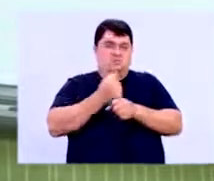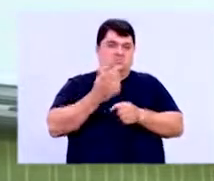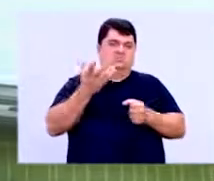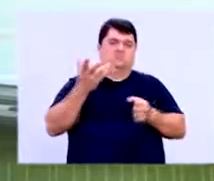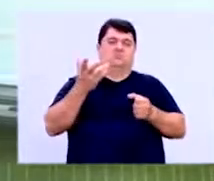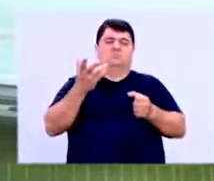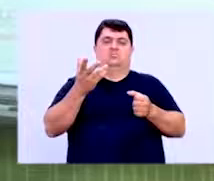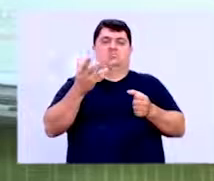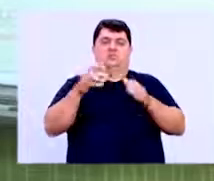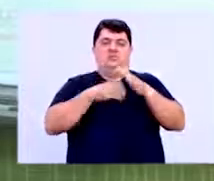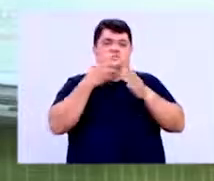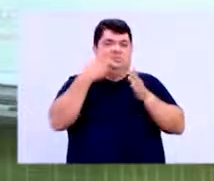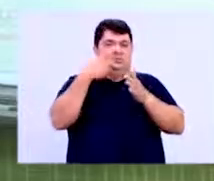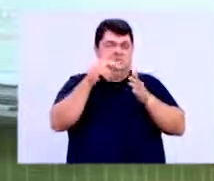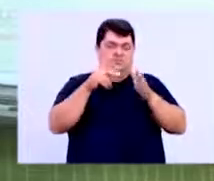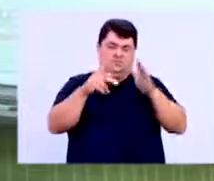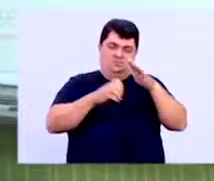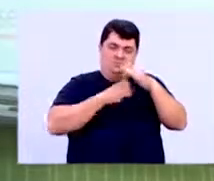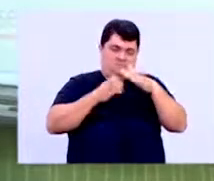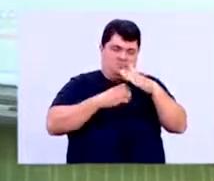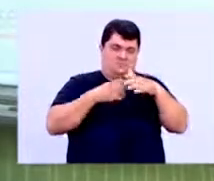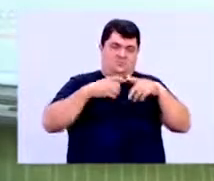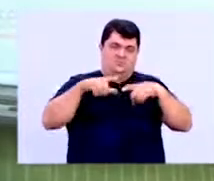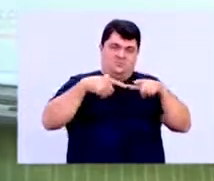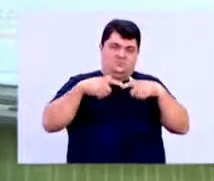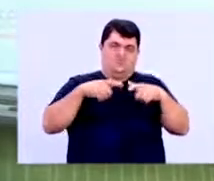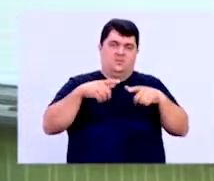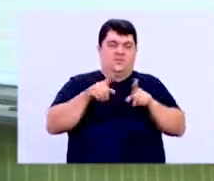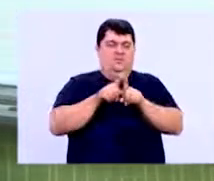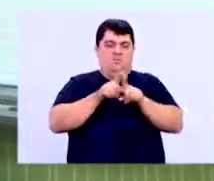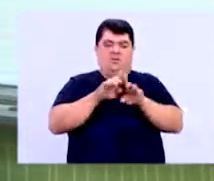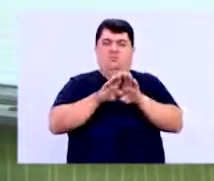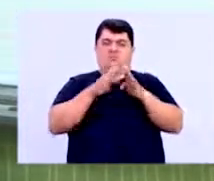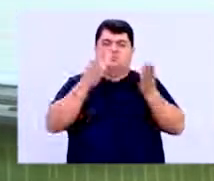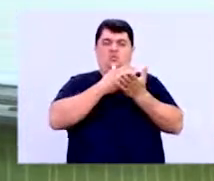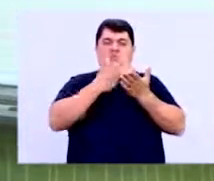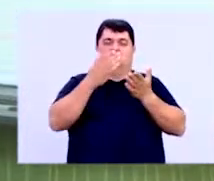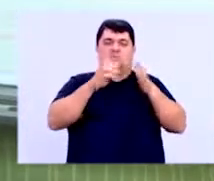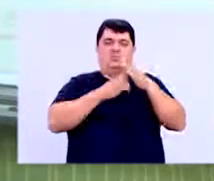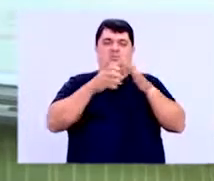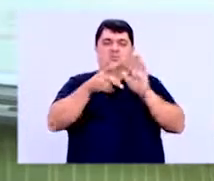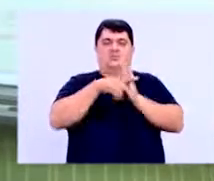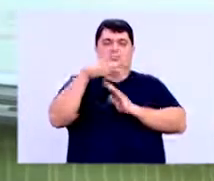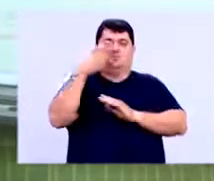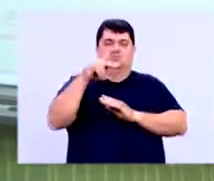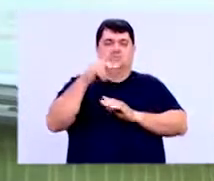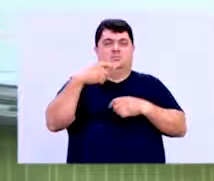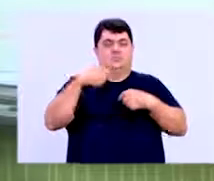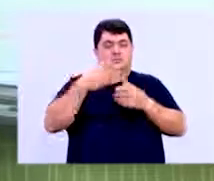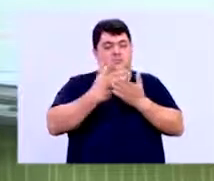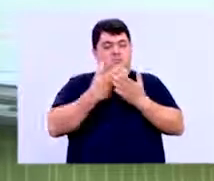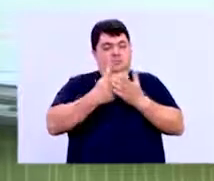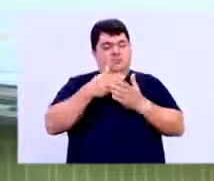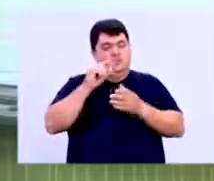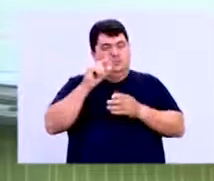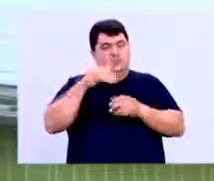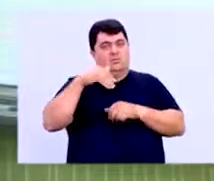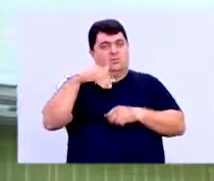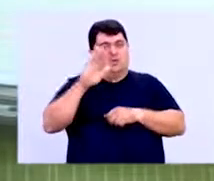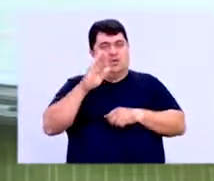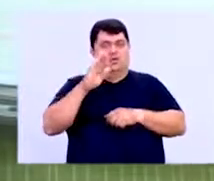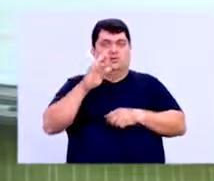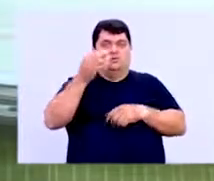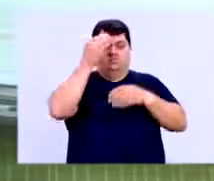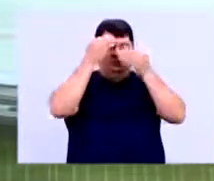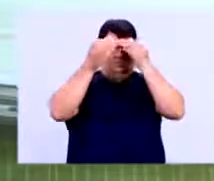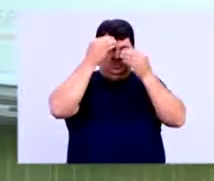trabalha e também abrir sua própria empresa, certo? Claro que vai precisar estudar um pouquinho mais, se inteirar mais